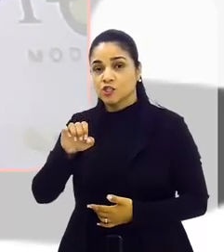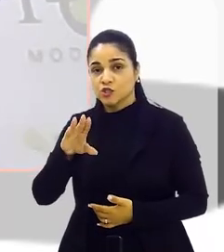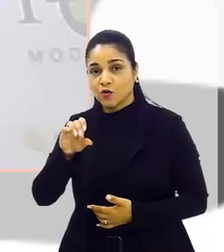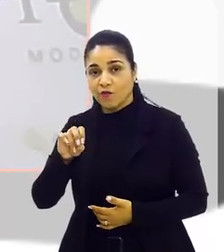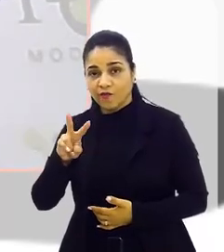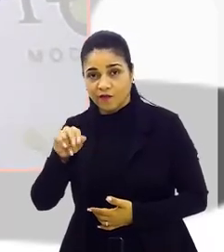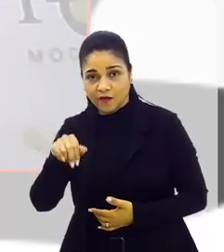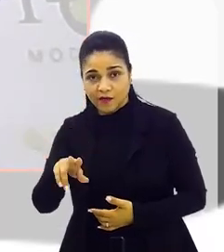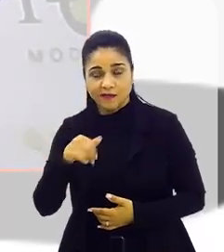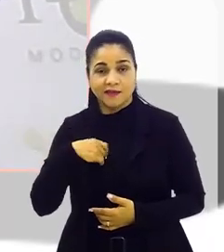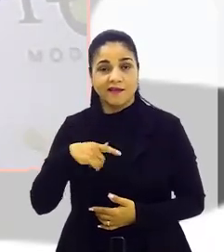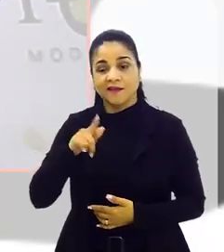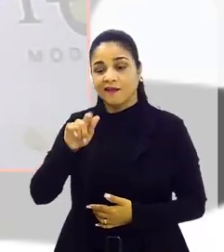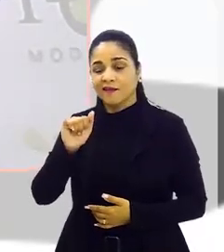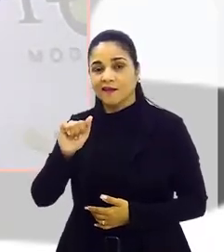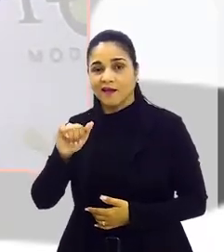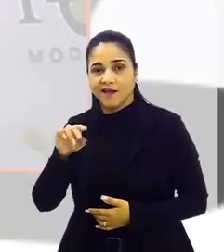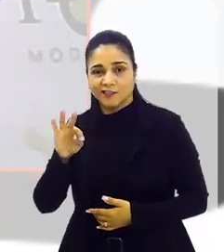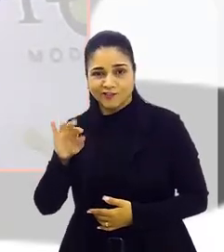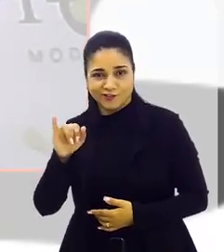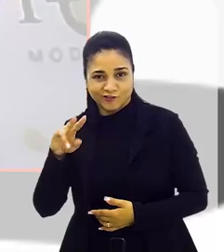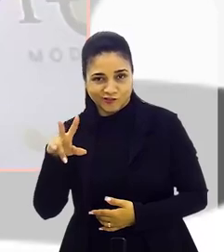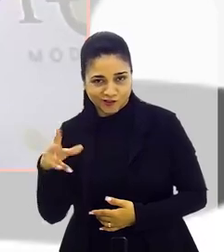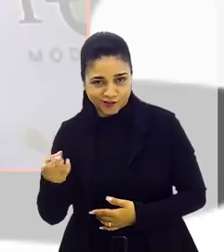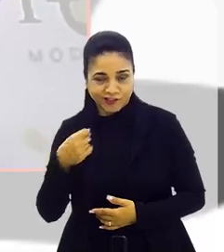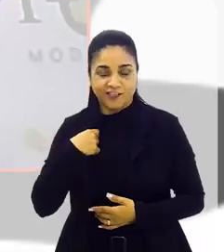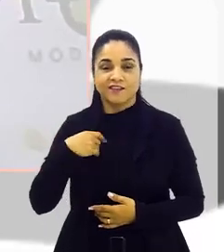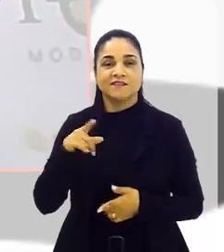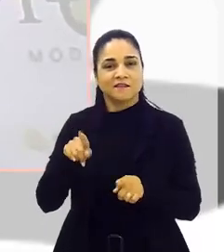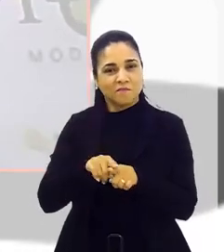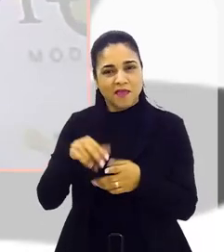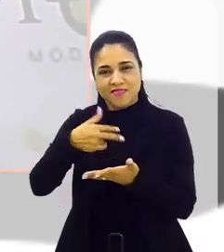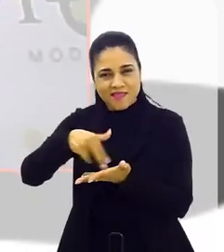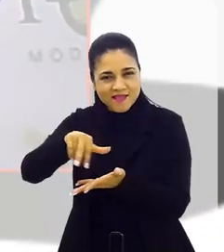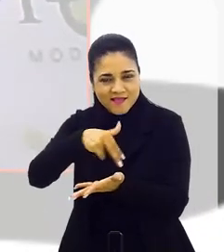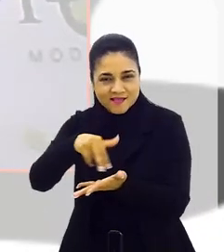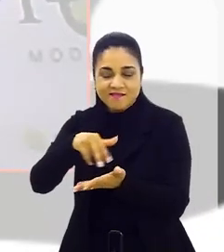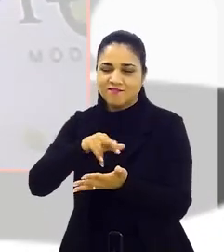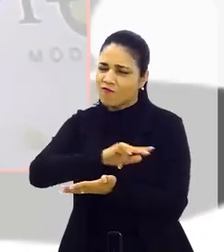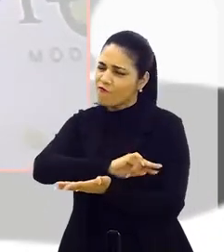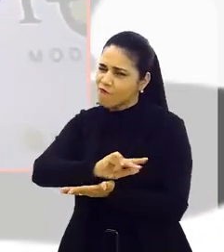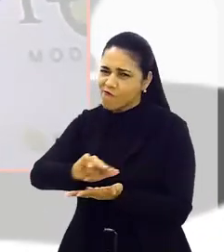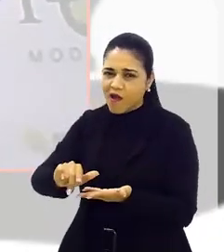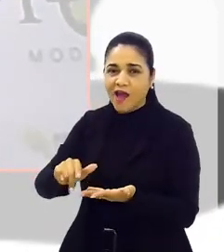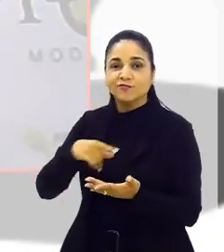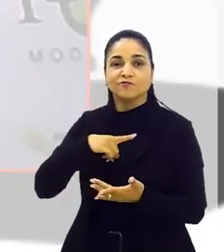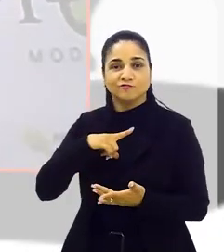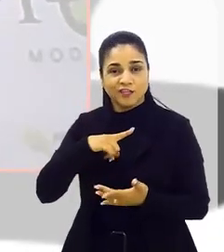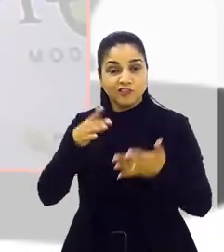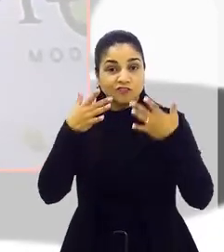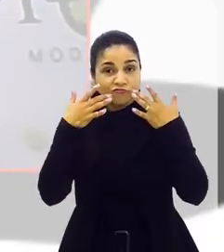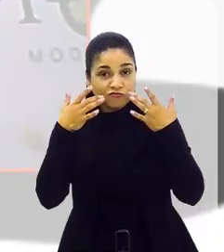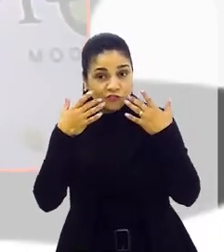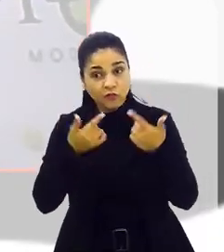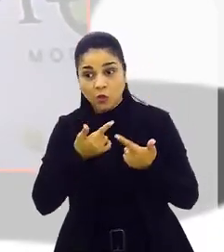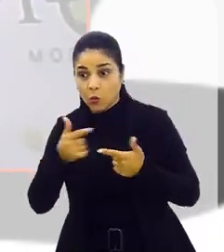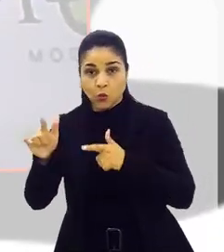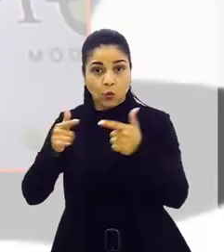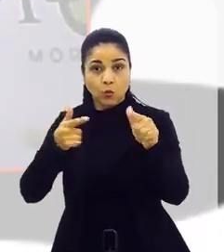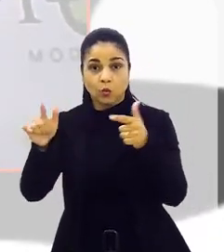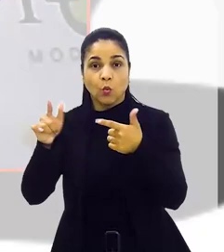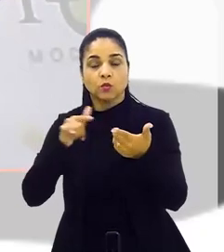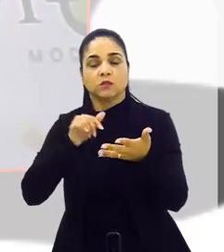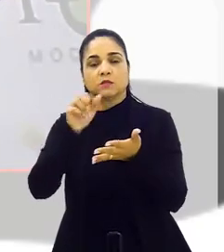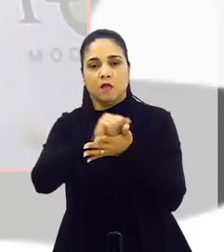que dança também a dança do ventre. A Gatinha Pereira que dança a dança do ventre. E por aí vai, são vários. Além do teatro,